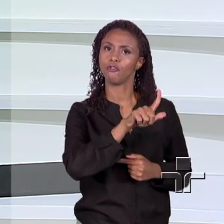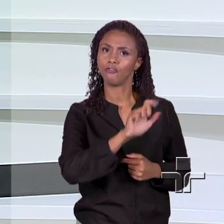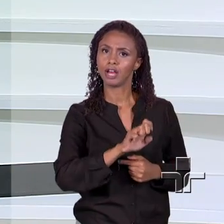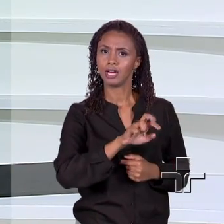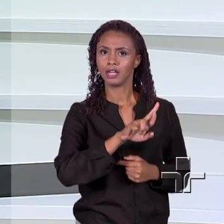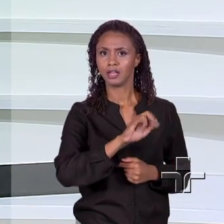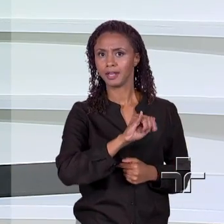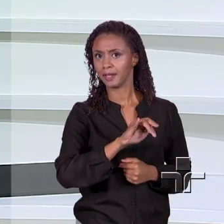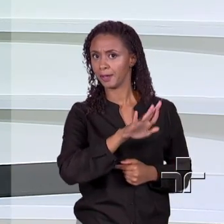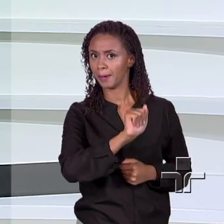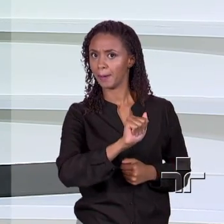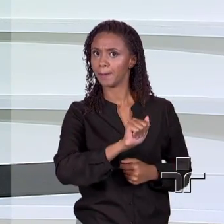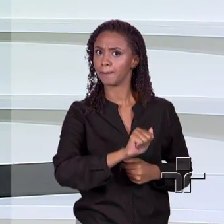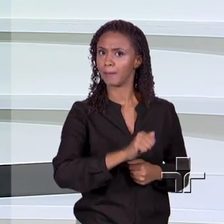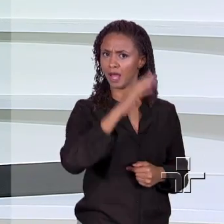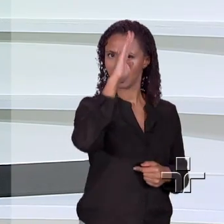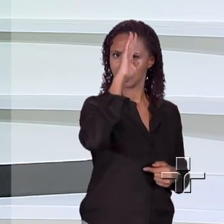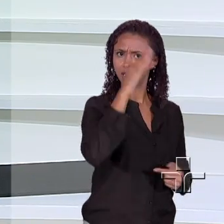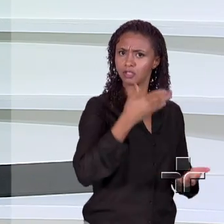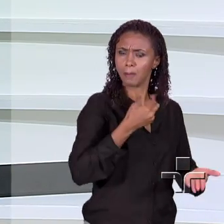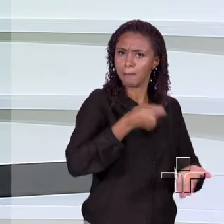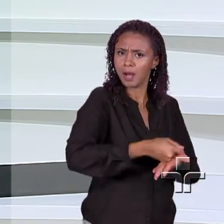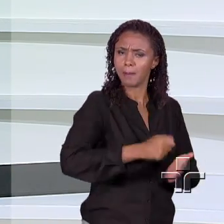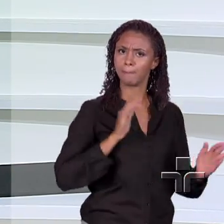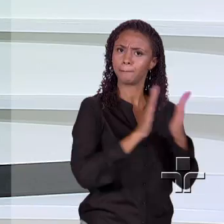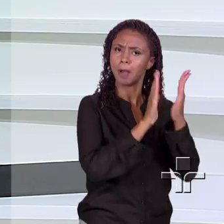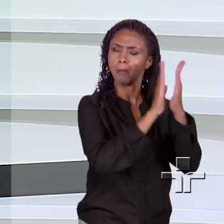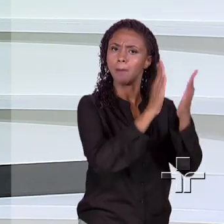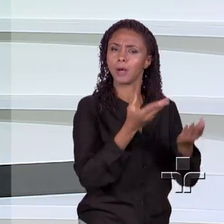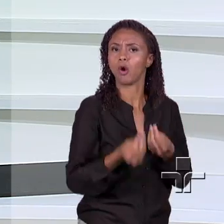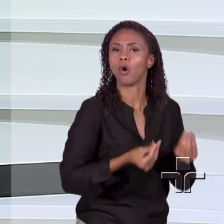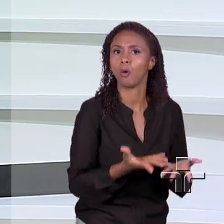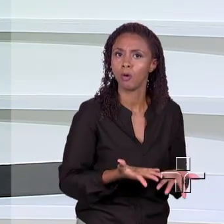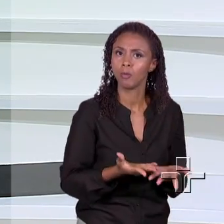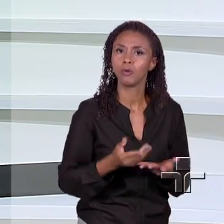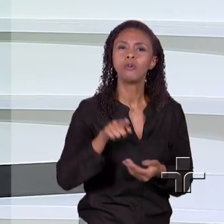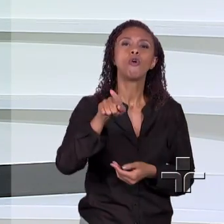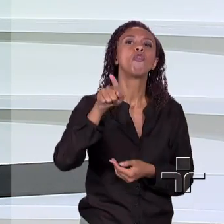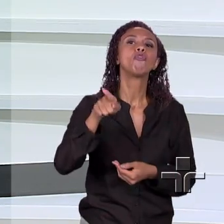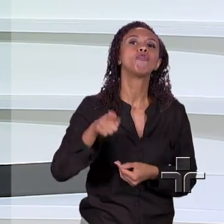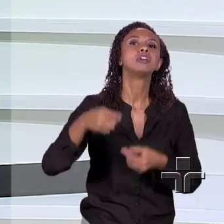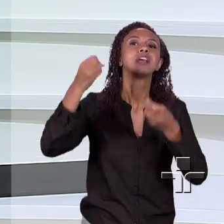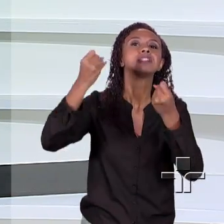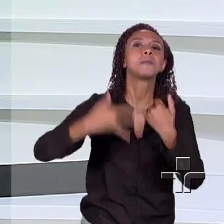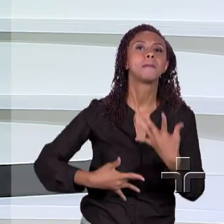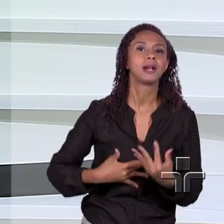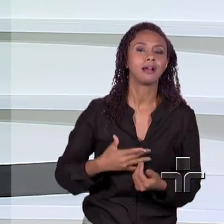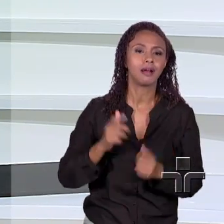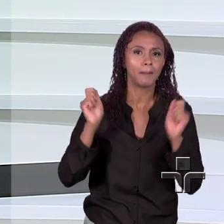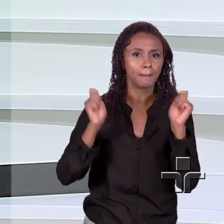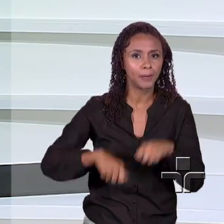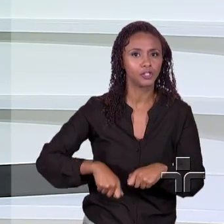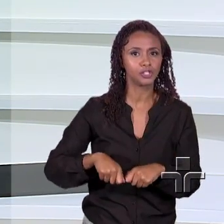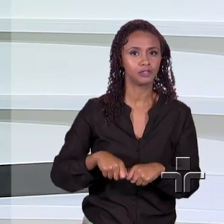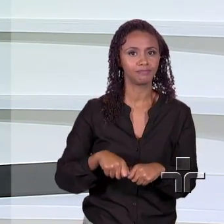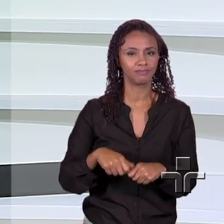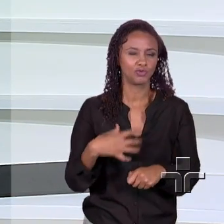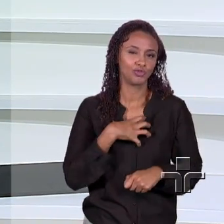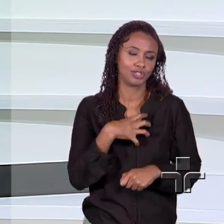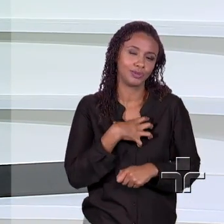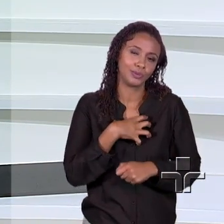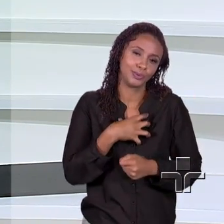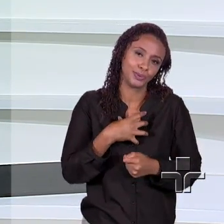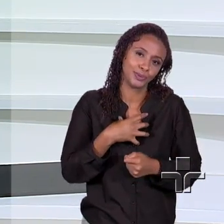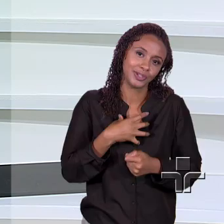Como é que você consegue, acho que, reproduzir um pouco para nós, ou contar numa linguagem mais